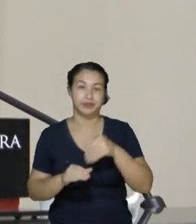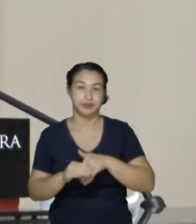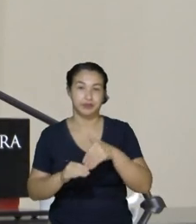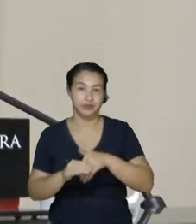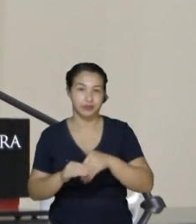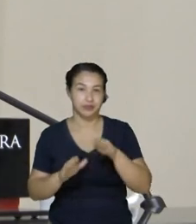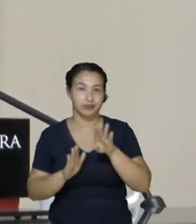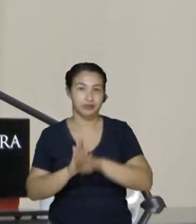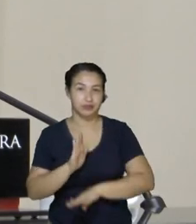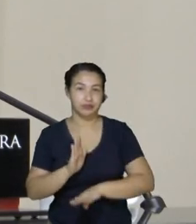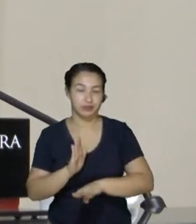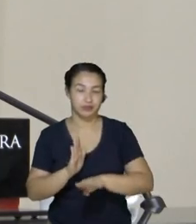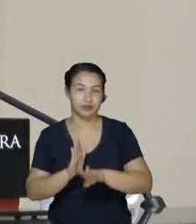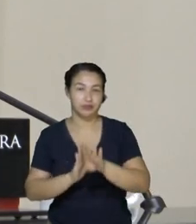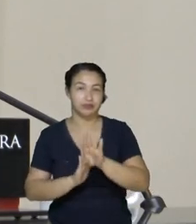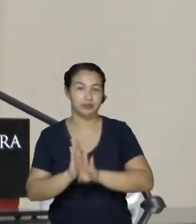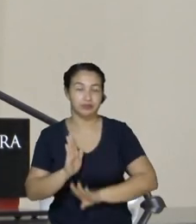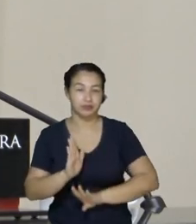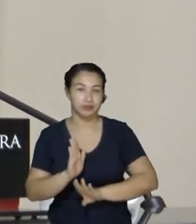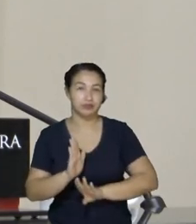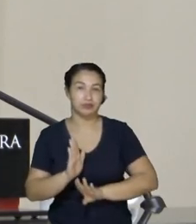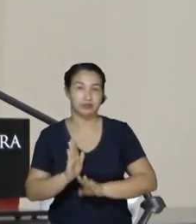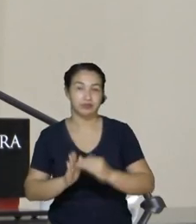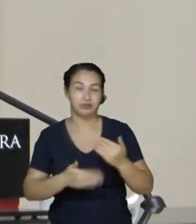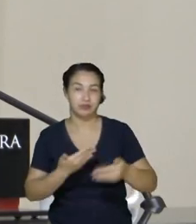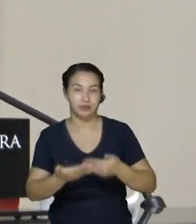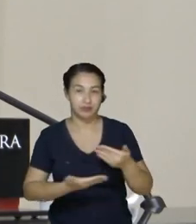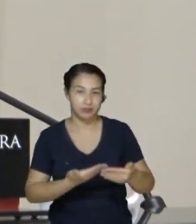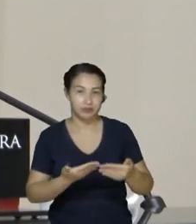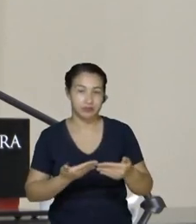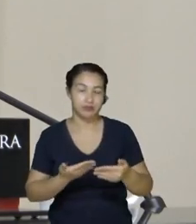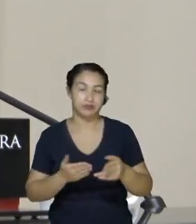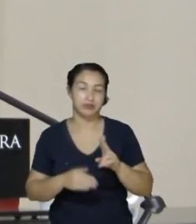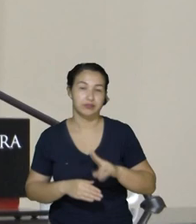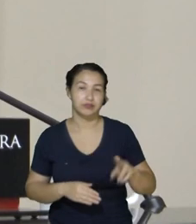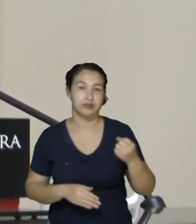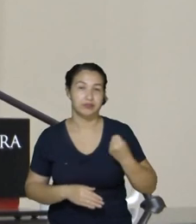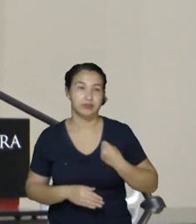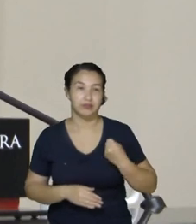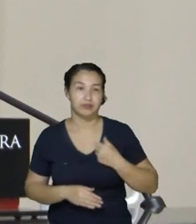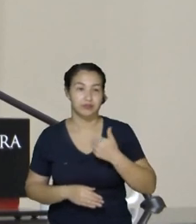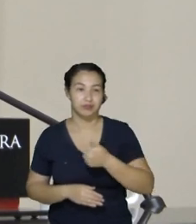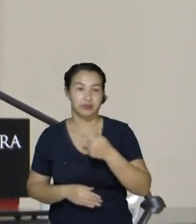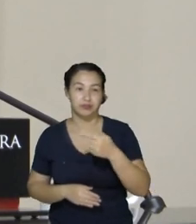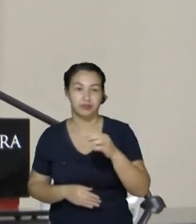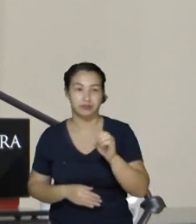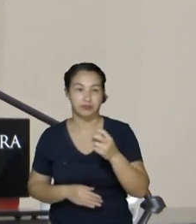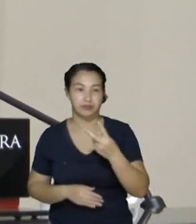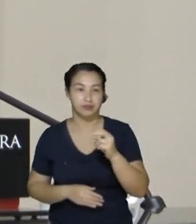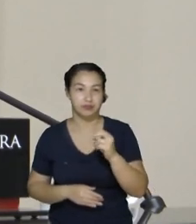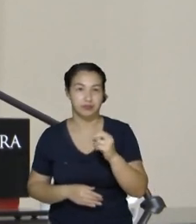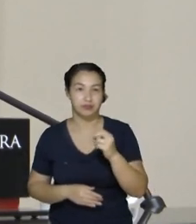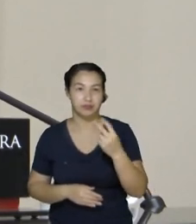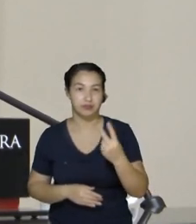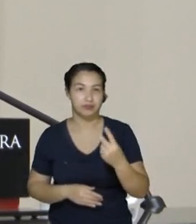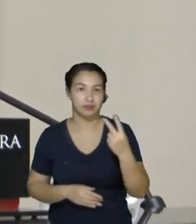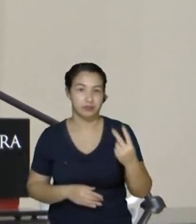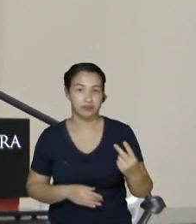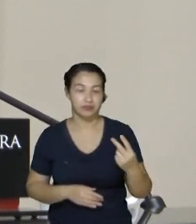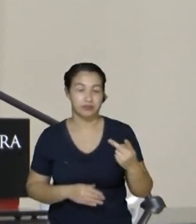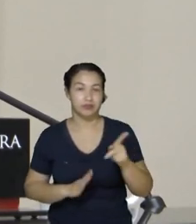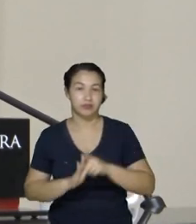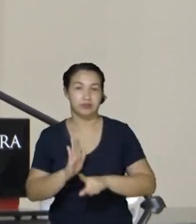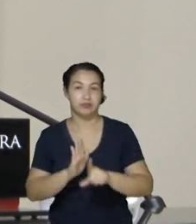veto parcial em turno único pelo processo nominal encaminhado pela mensagem número 1070-2022, aposto ao projeto de